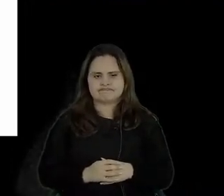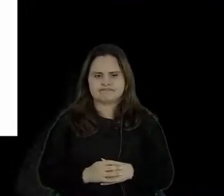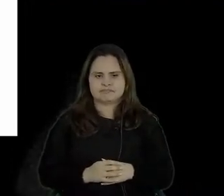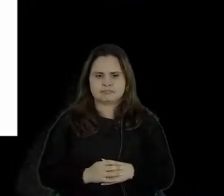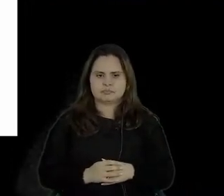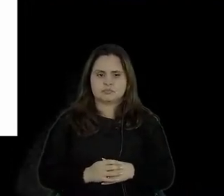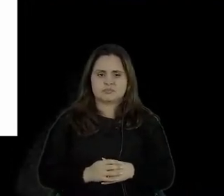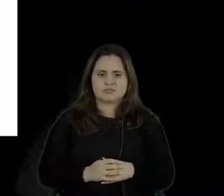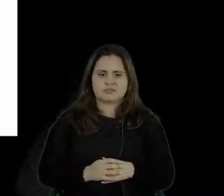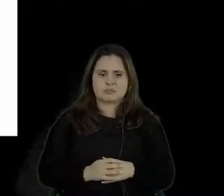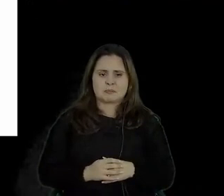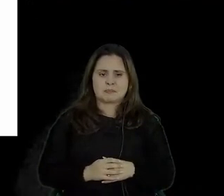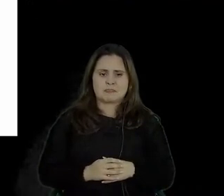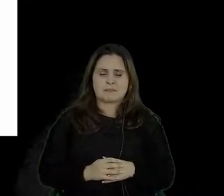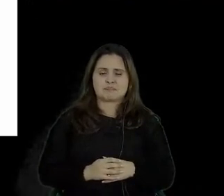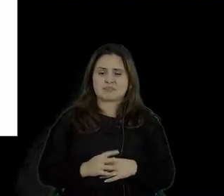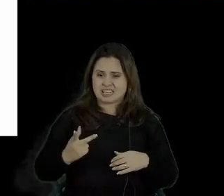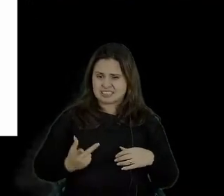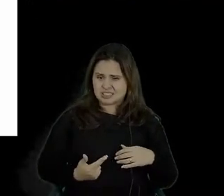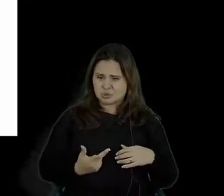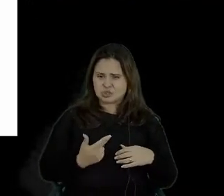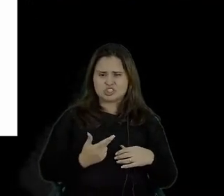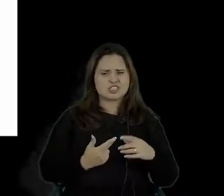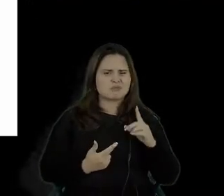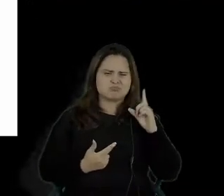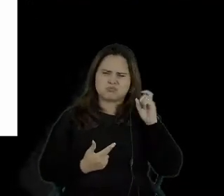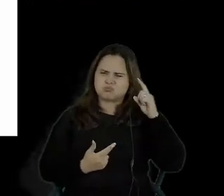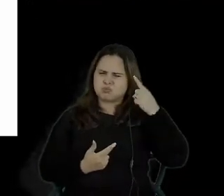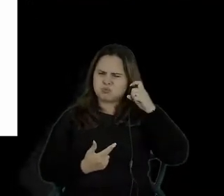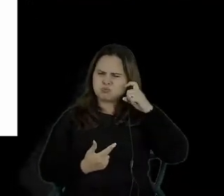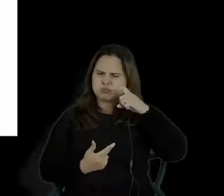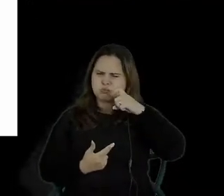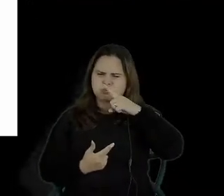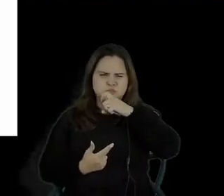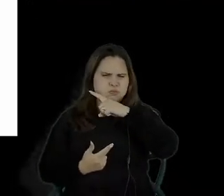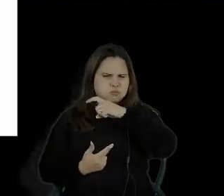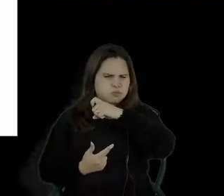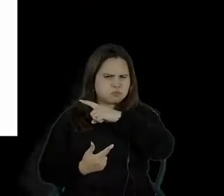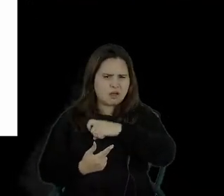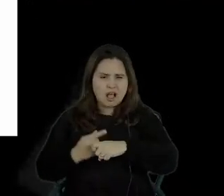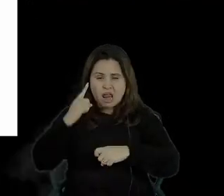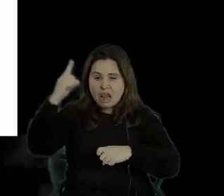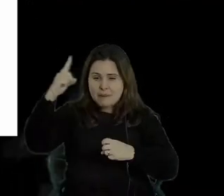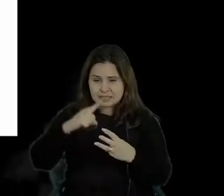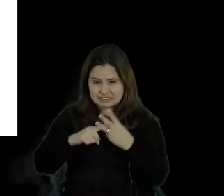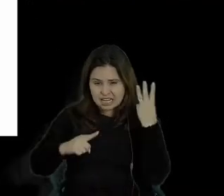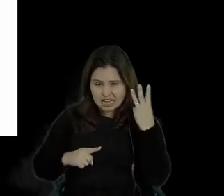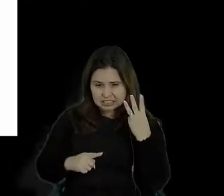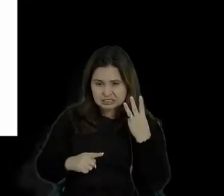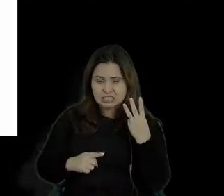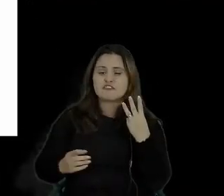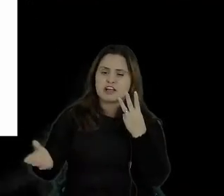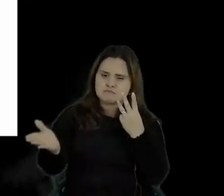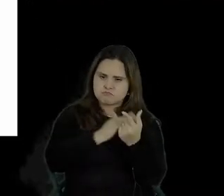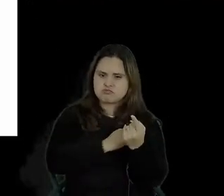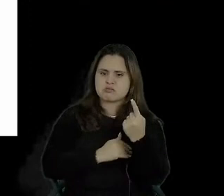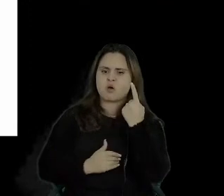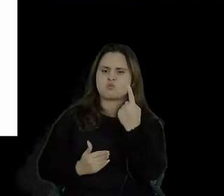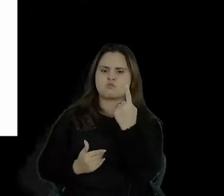As cirurgias são complexas, requer tratamento estagiado, elevado. Lembra as 3 cirurgias? A gente vai reduzir para uma. Próximo.